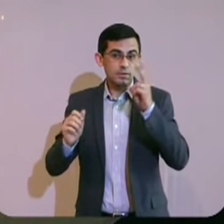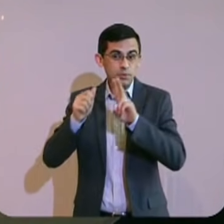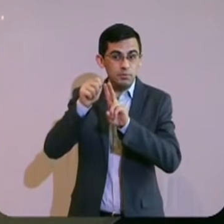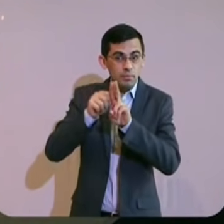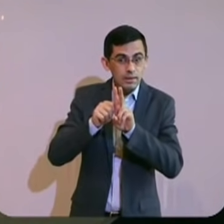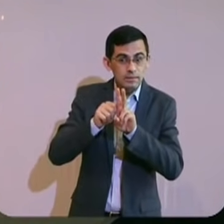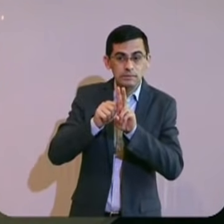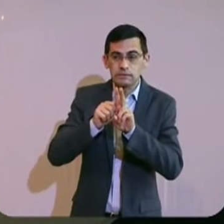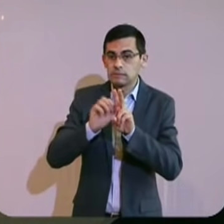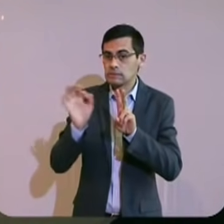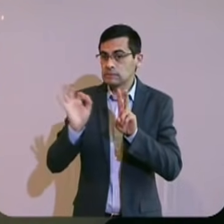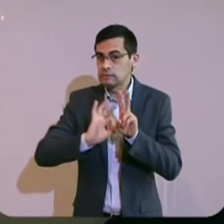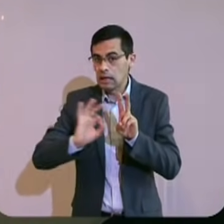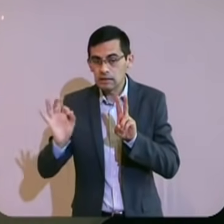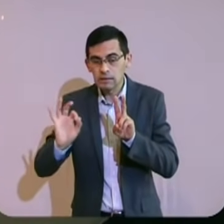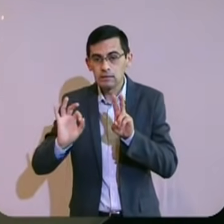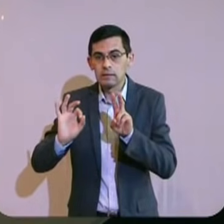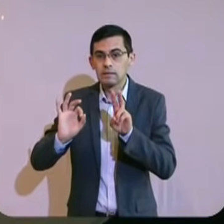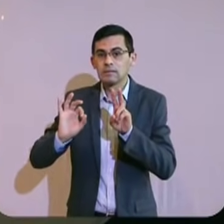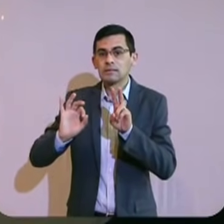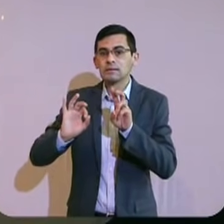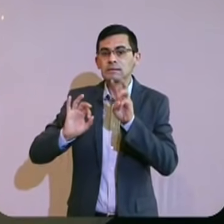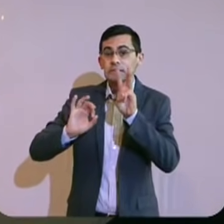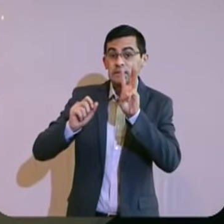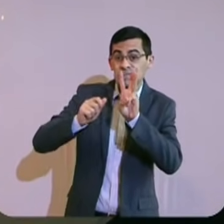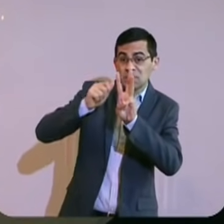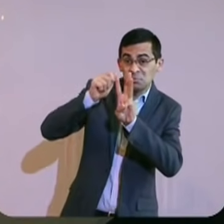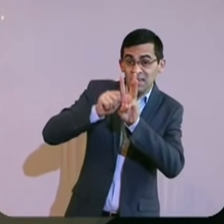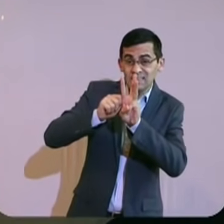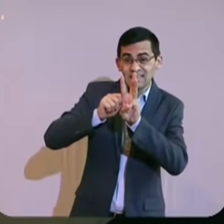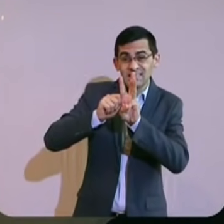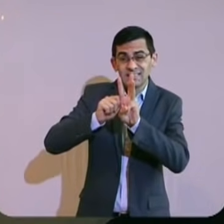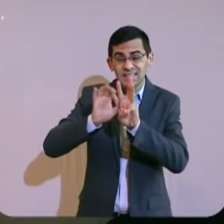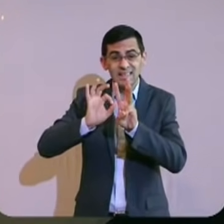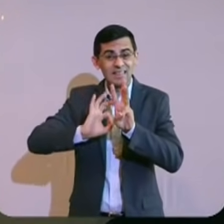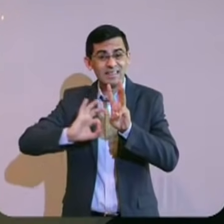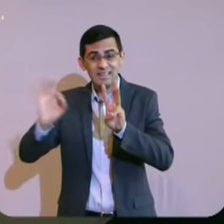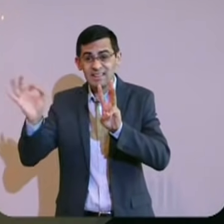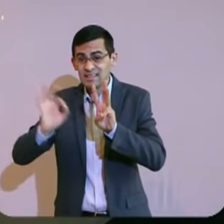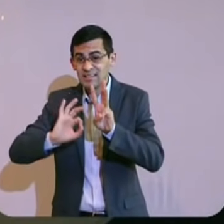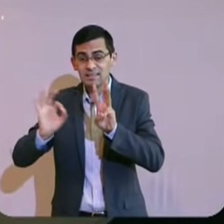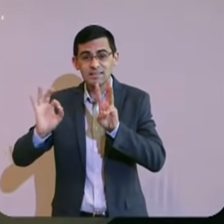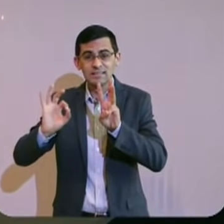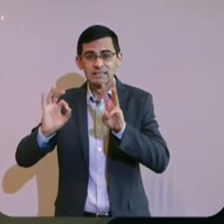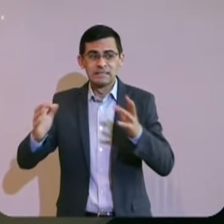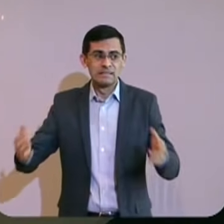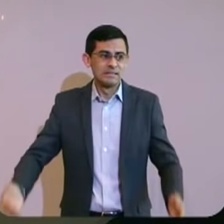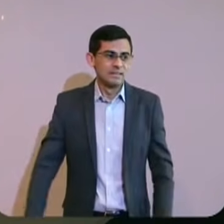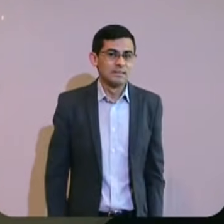Segundo mês, nada. Terceiro mês, nada.